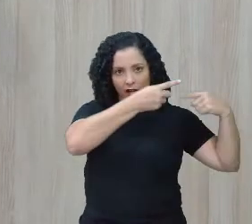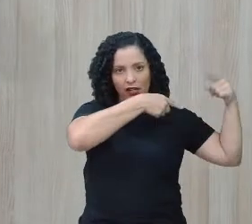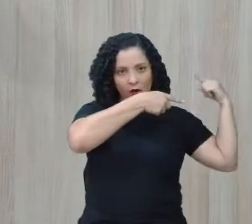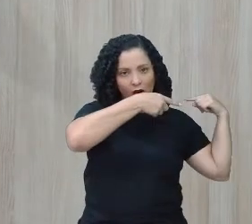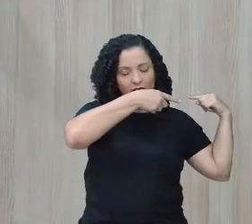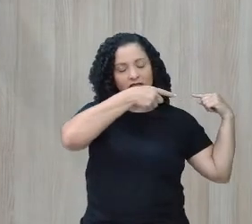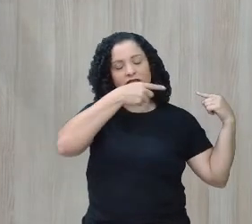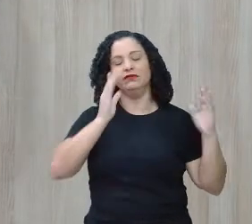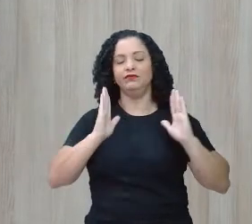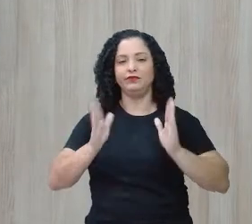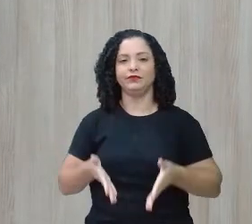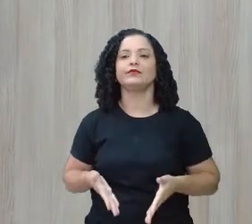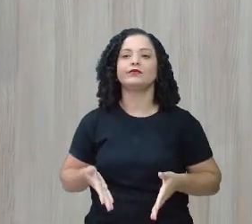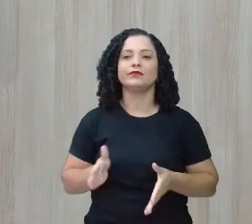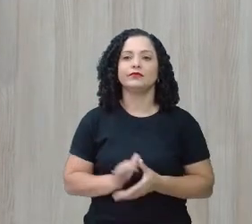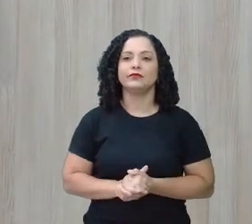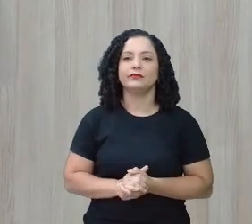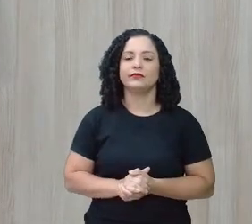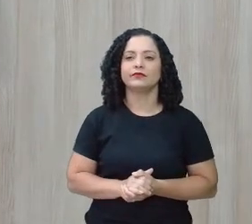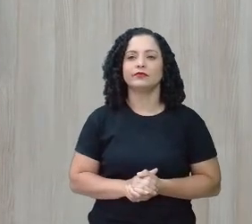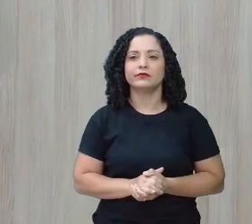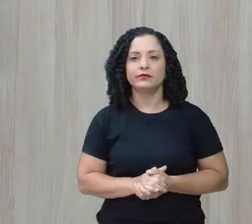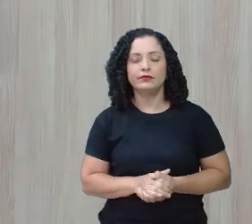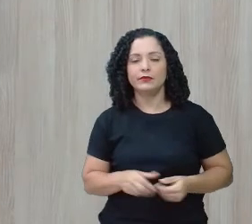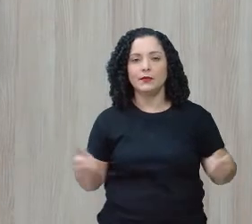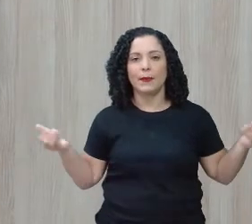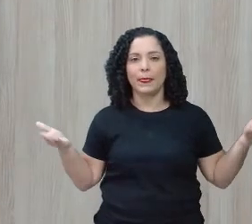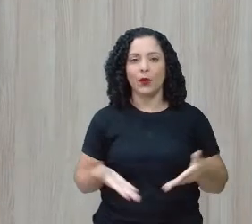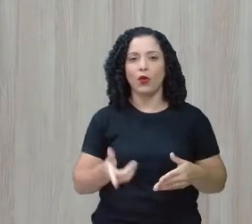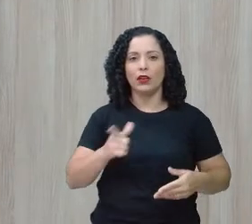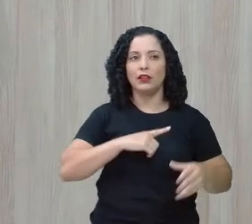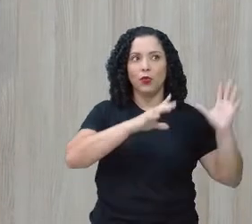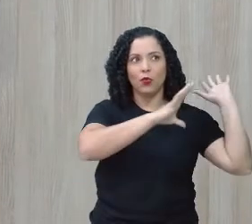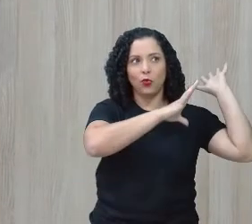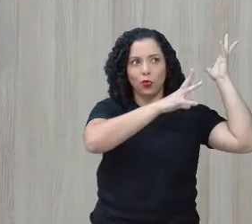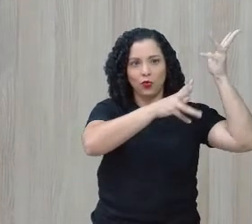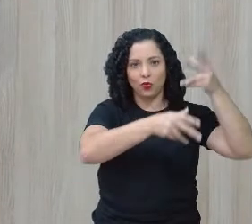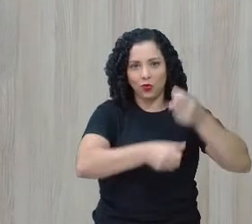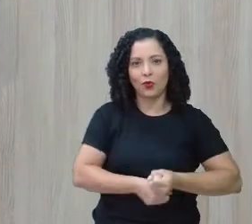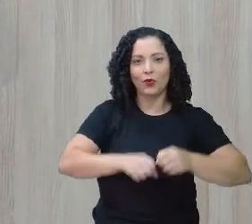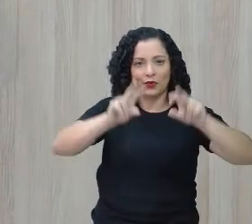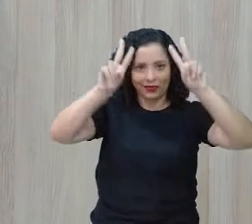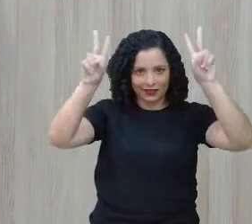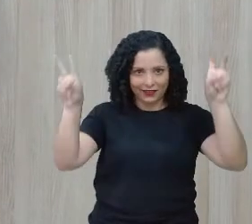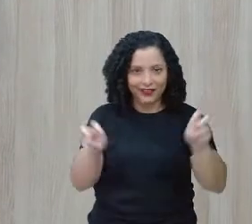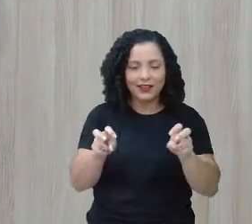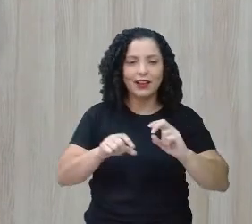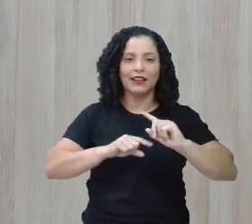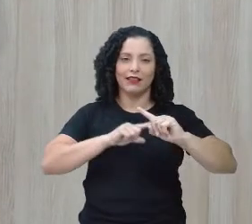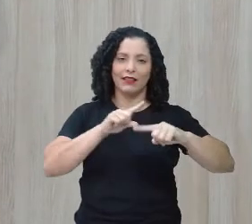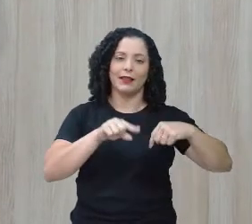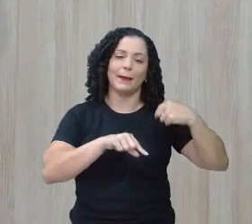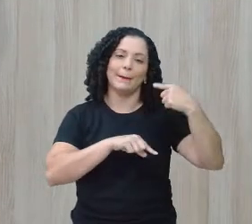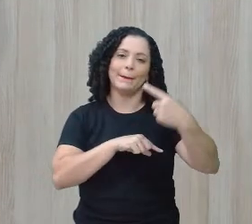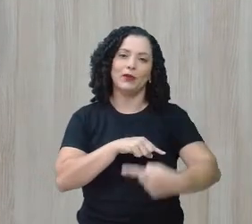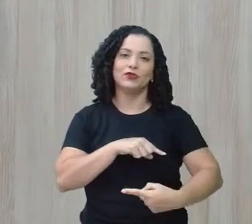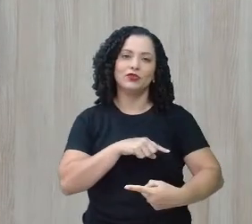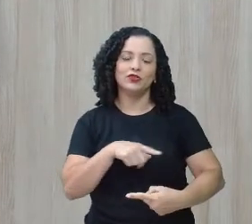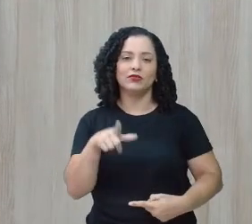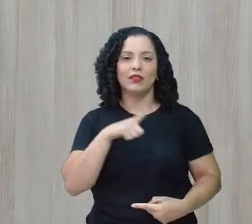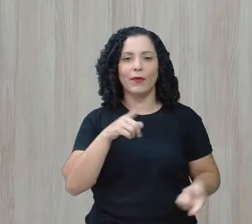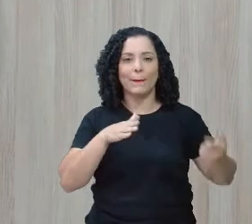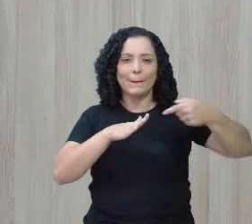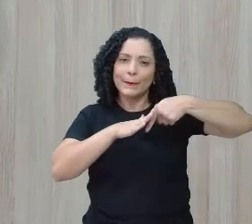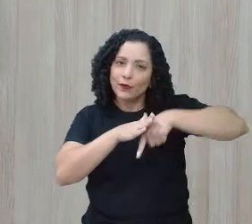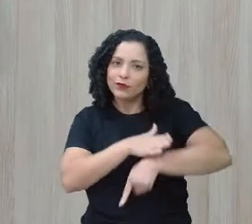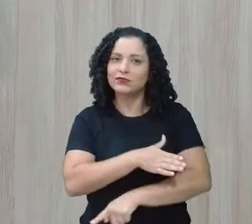trilhas anteriores, tá? Então a gente vai dar aí uma relembrada nessa temática e posteriormente a gente vai dar uma